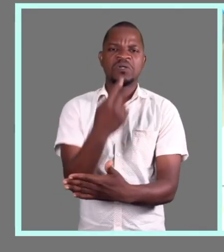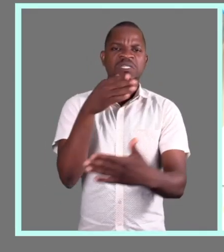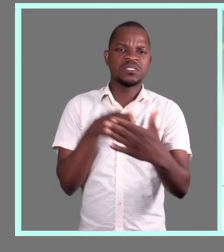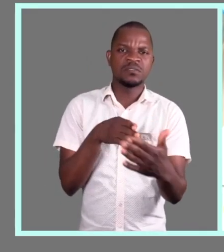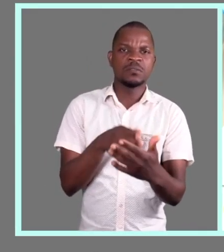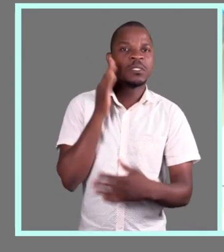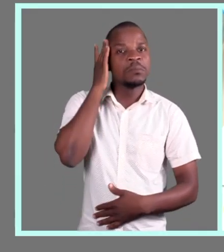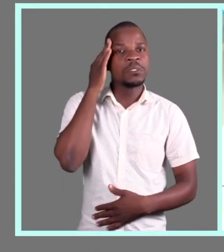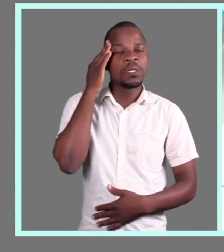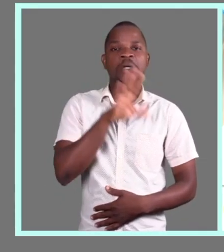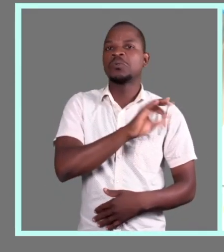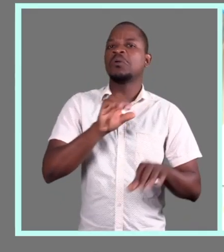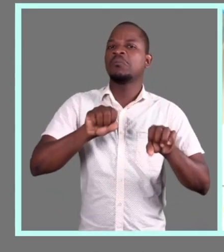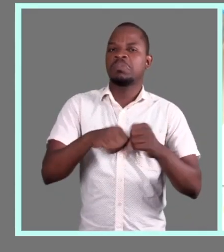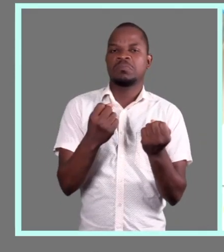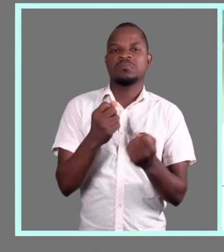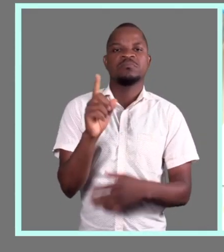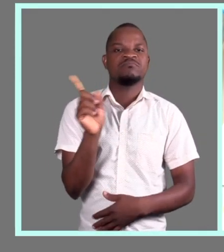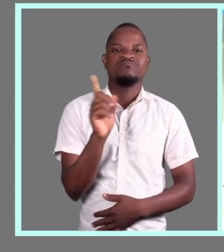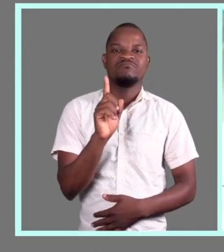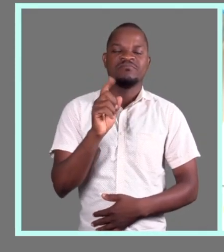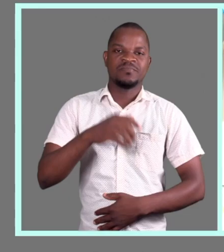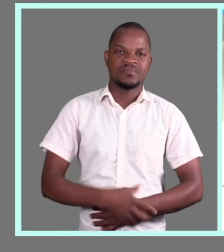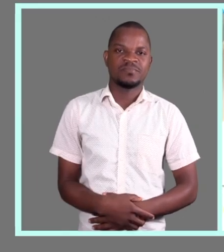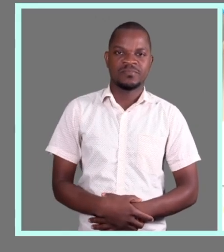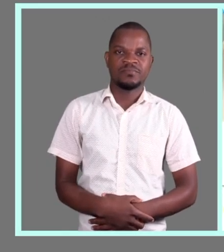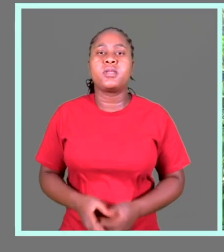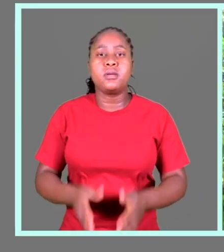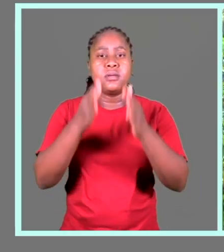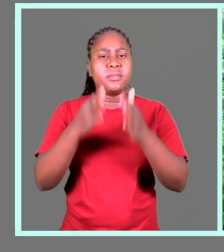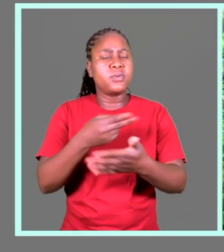Quando aparece uma dificuldade, não podemos pensar que é o fim da vida.